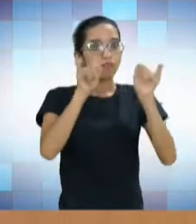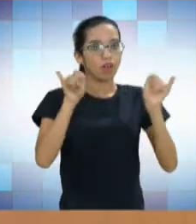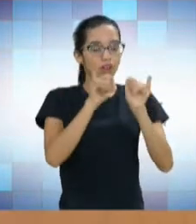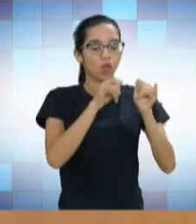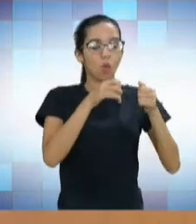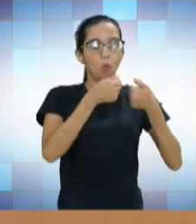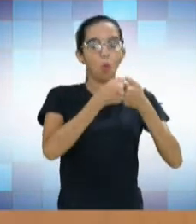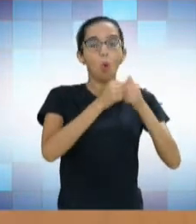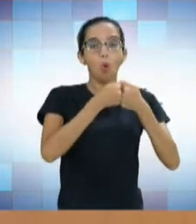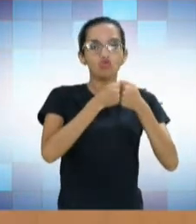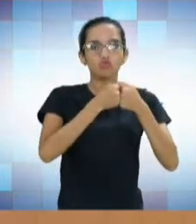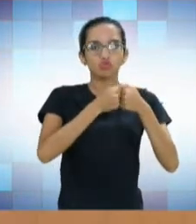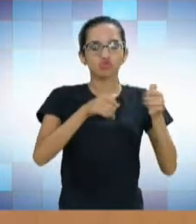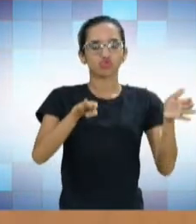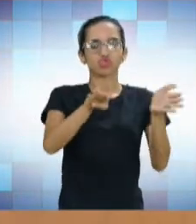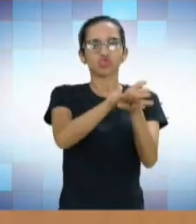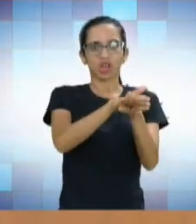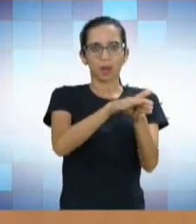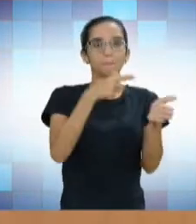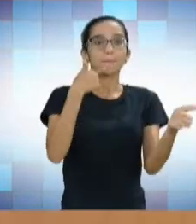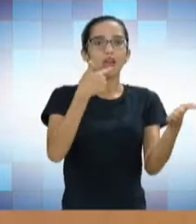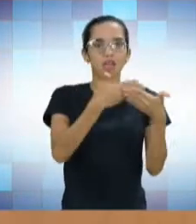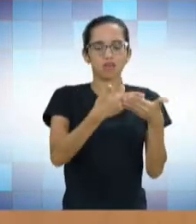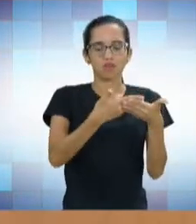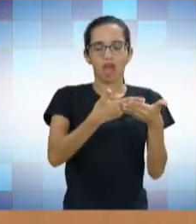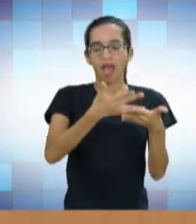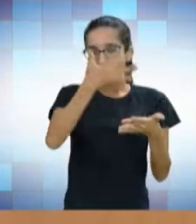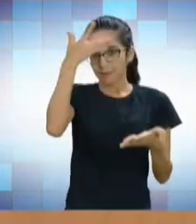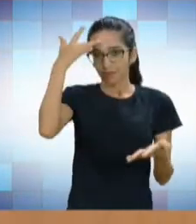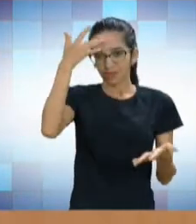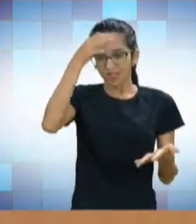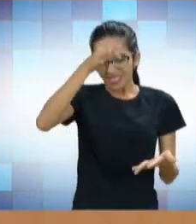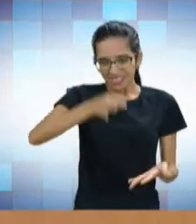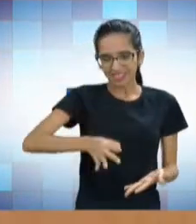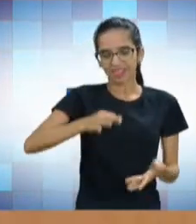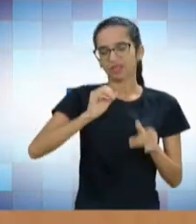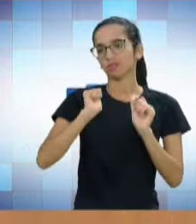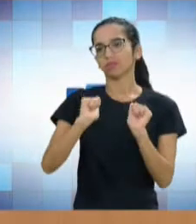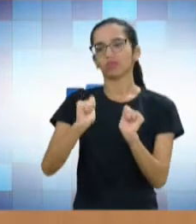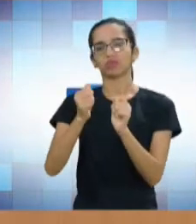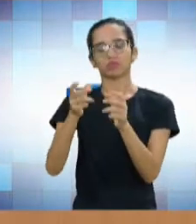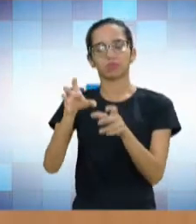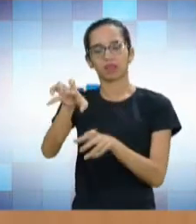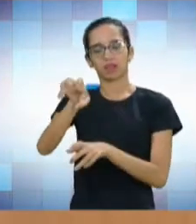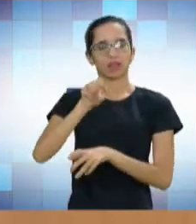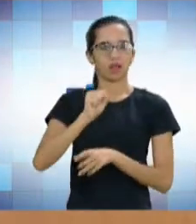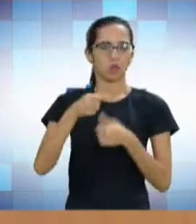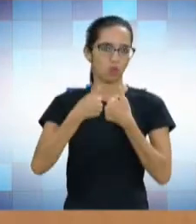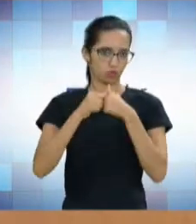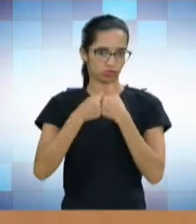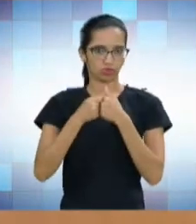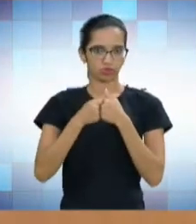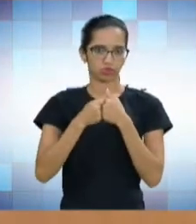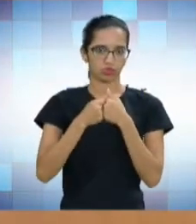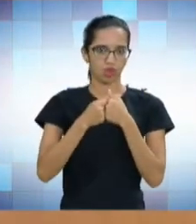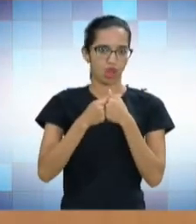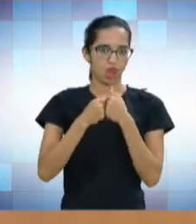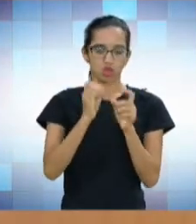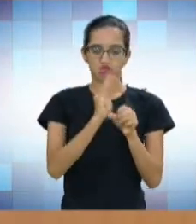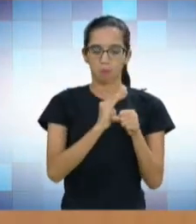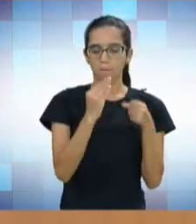sonoro informando que seu anjo está chegando então deficiente visual tem a certeza de tomar onde corretamente tanto pra